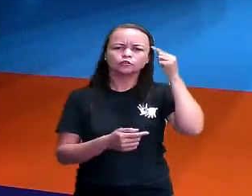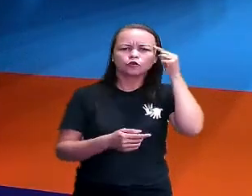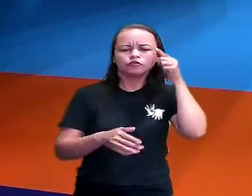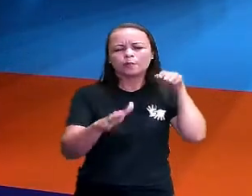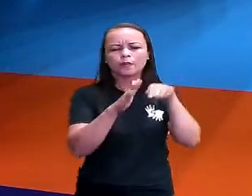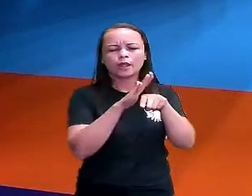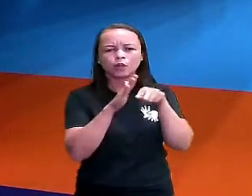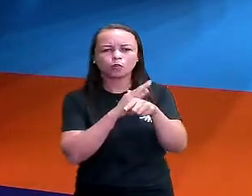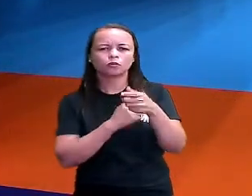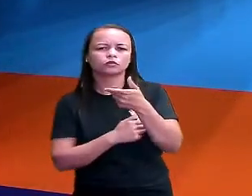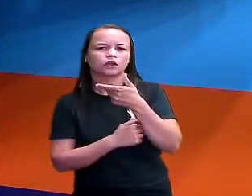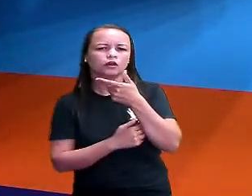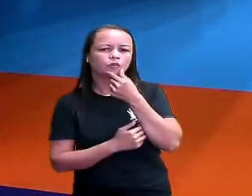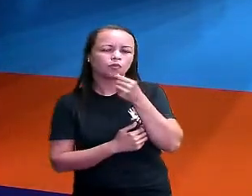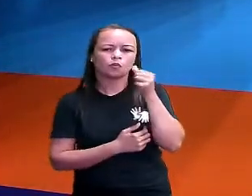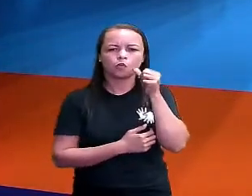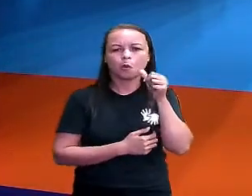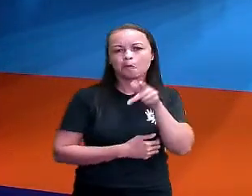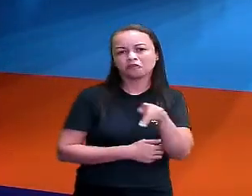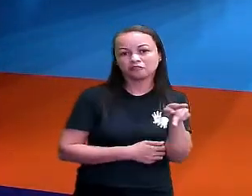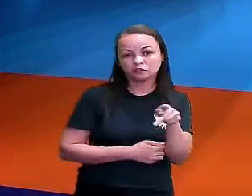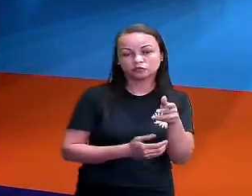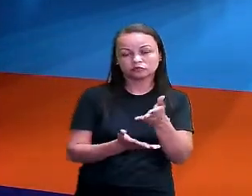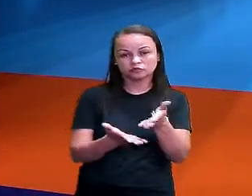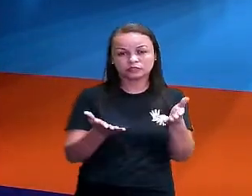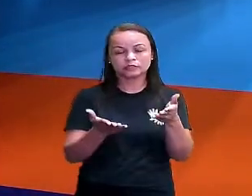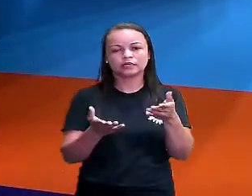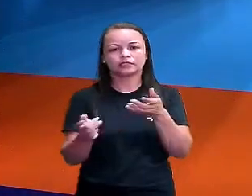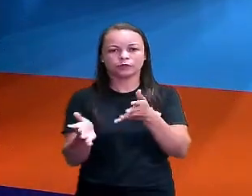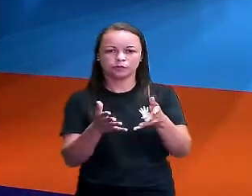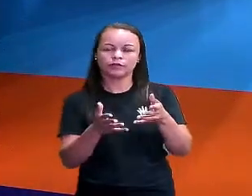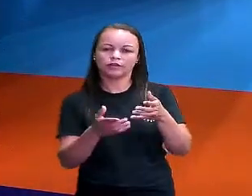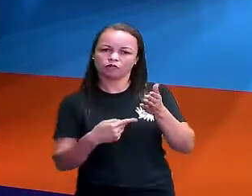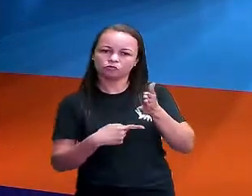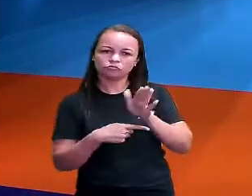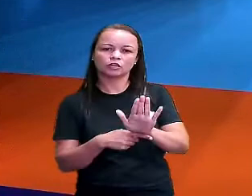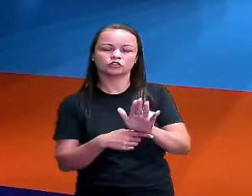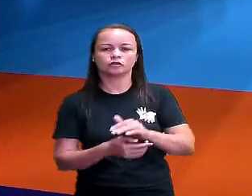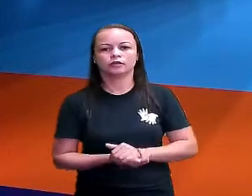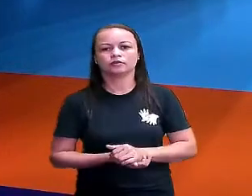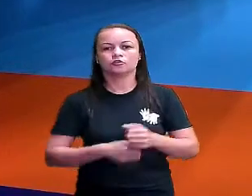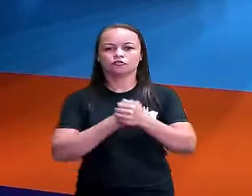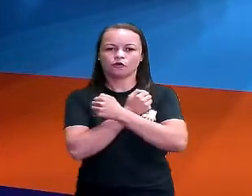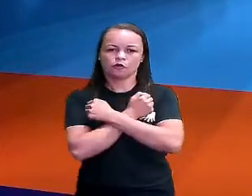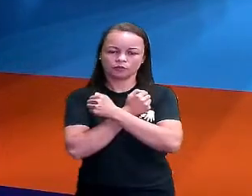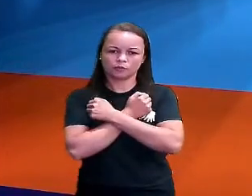tua professora, porque eles terão o maior prazer em sanar essa tua dúvida, tá certo? Um forte